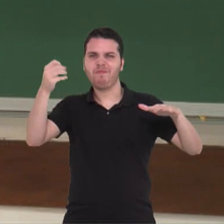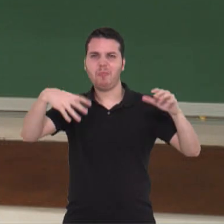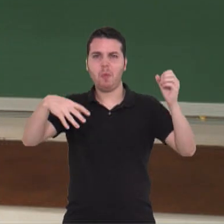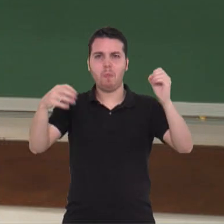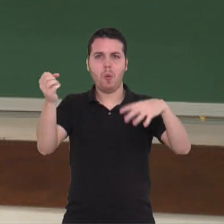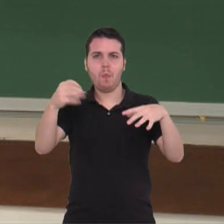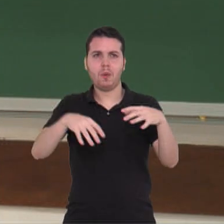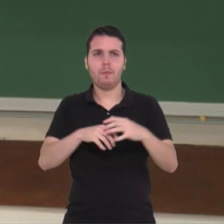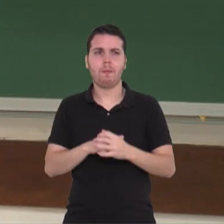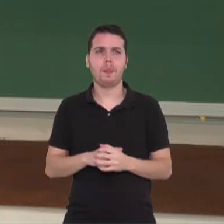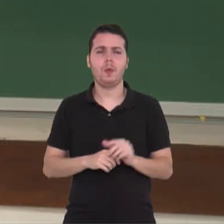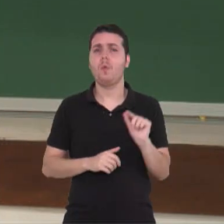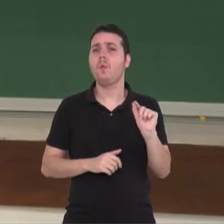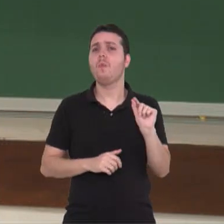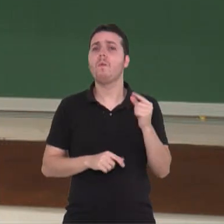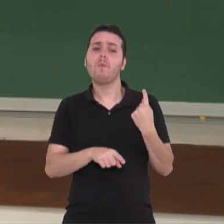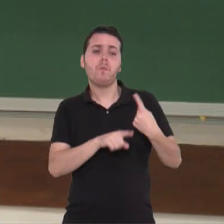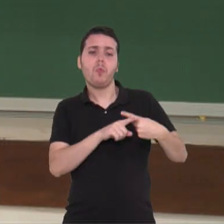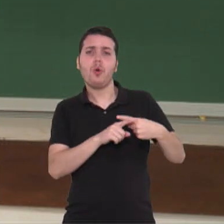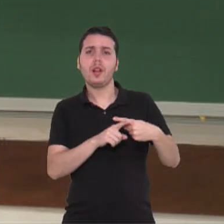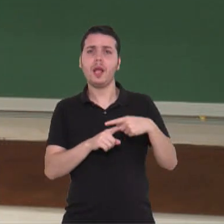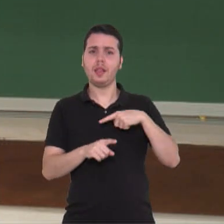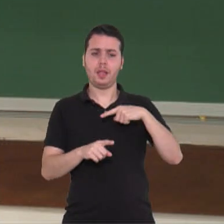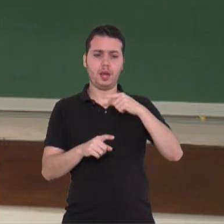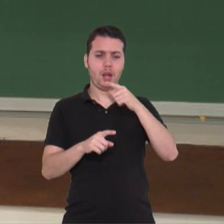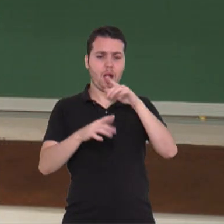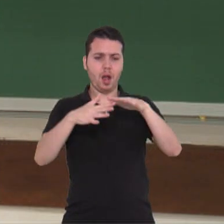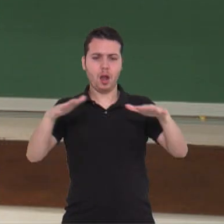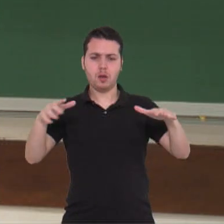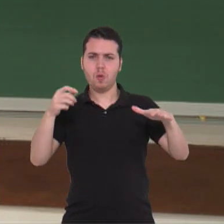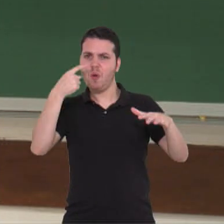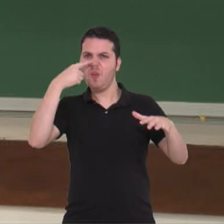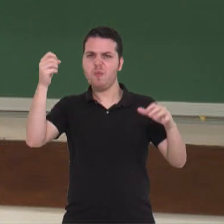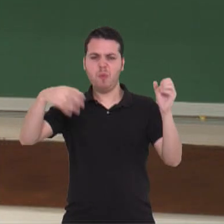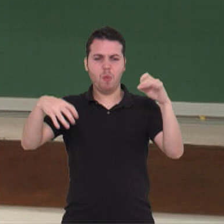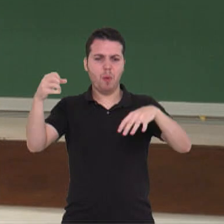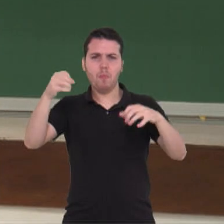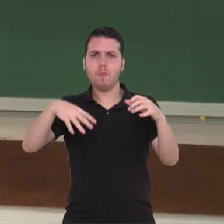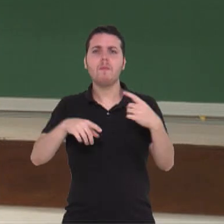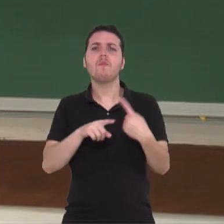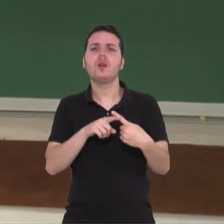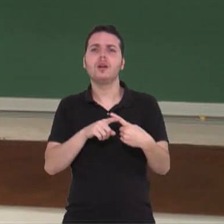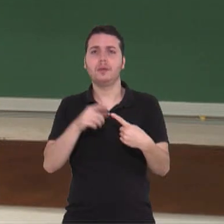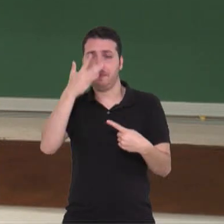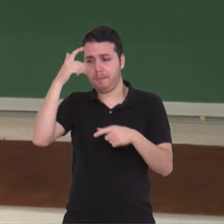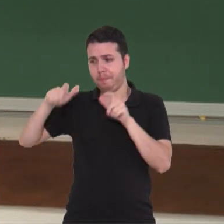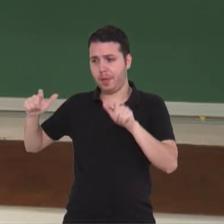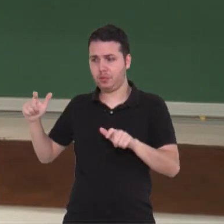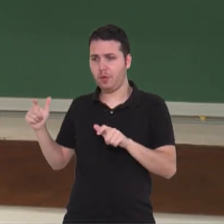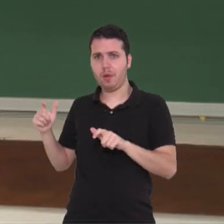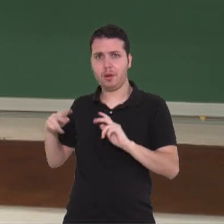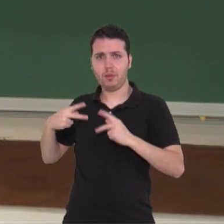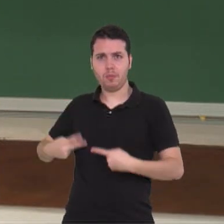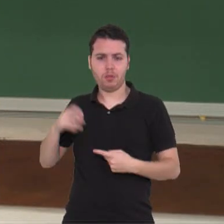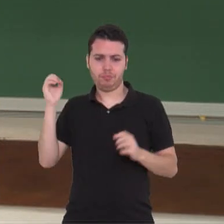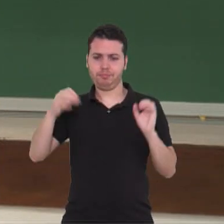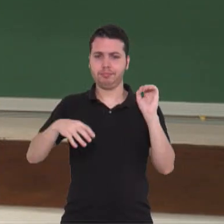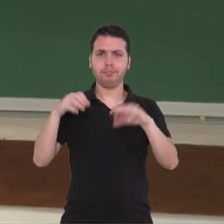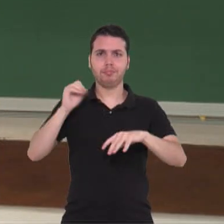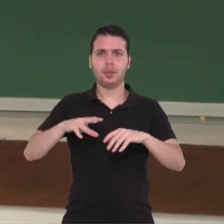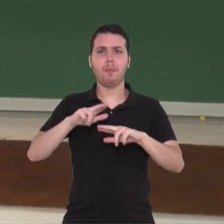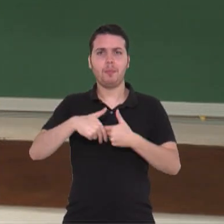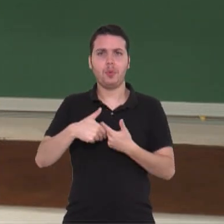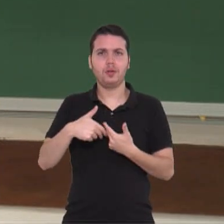a poluição nos rios? Né? O lixo que foi jogado. Então, foi jogado o lixo, a causa disso, né? E